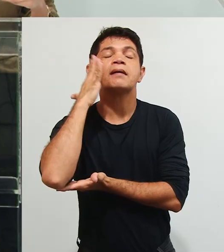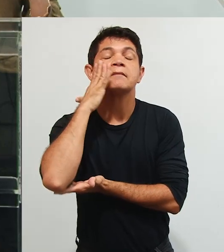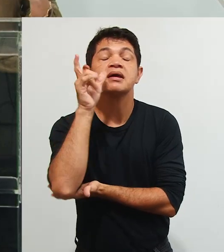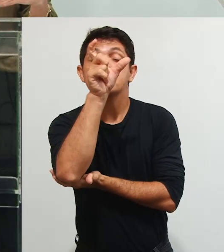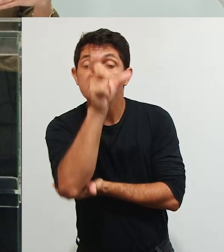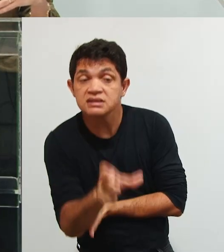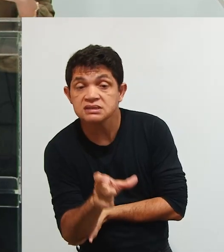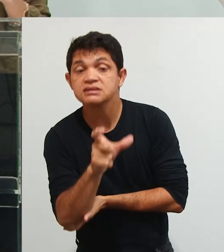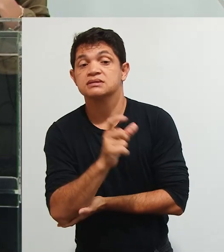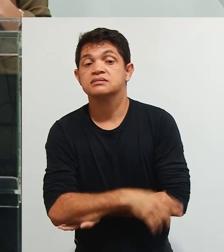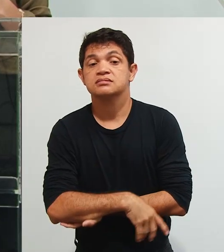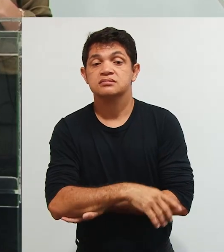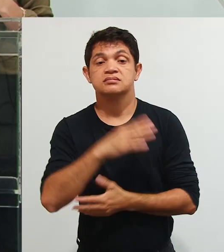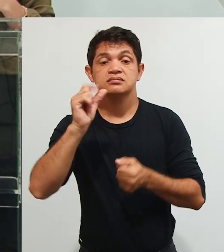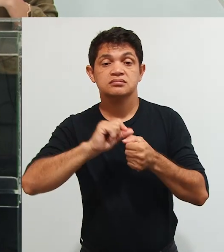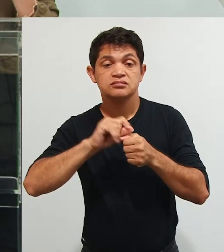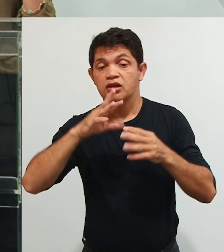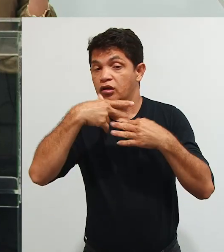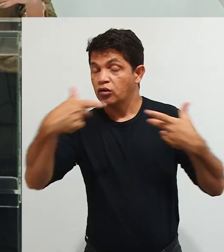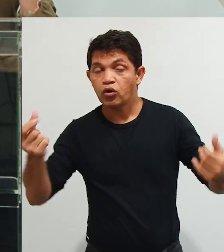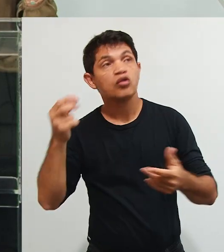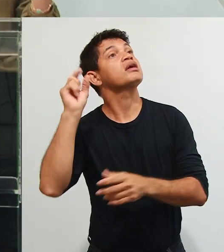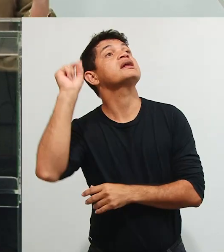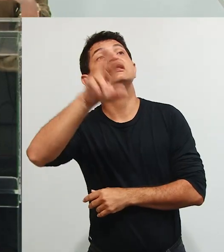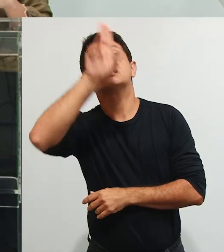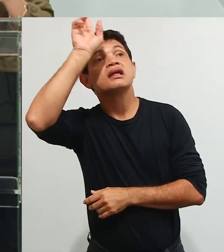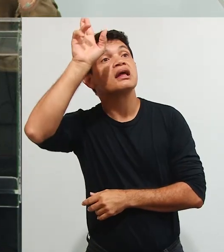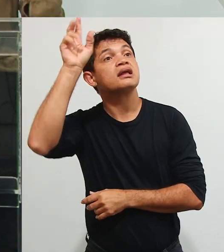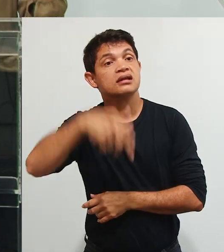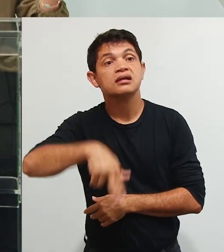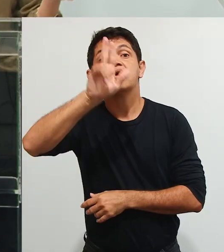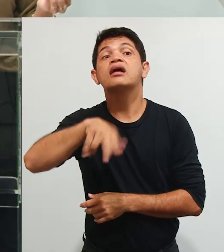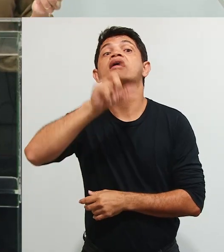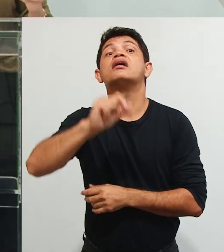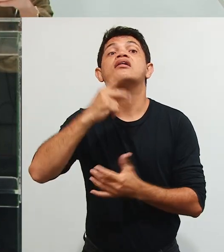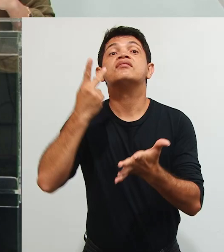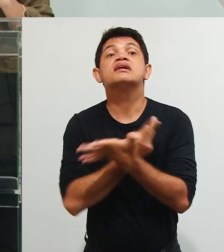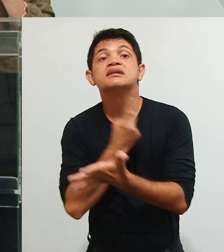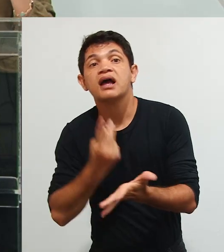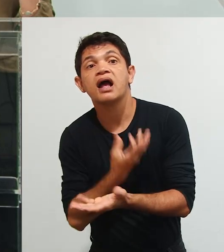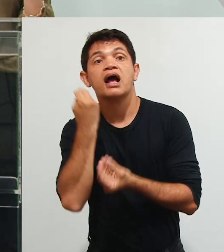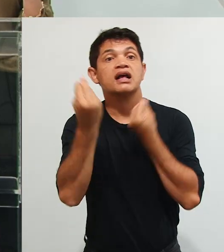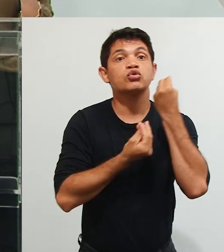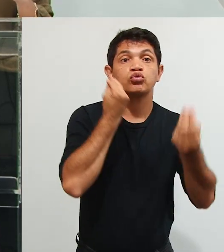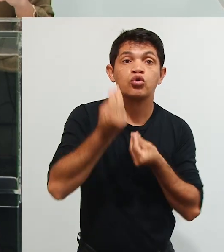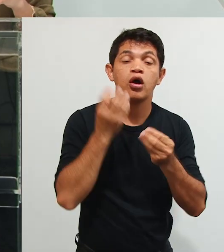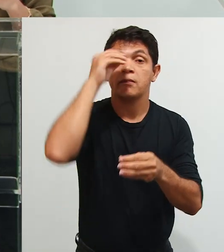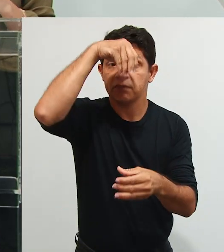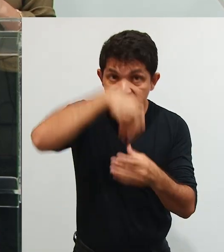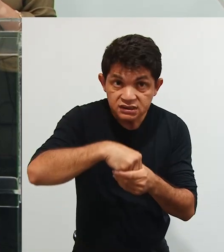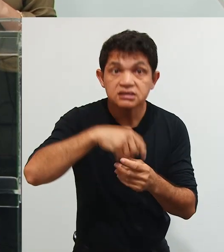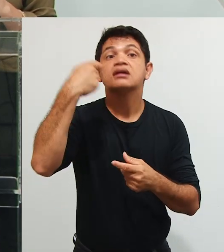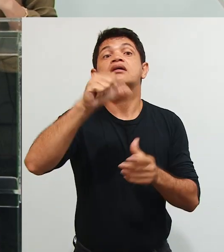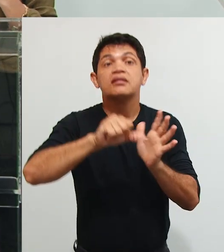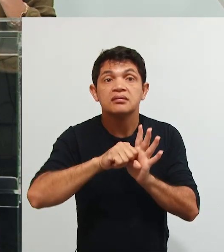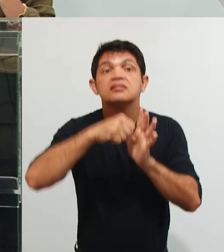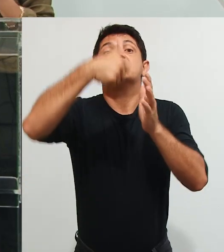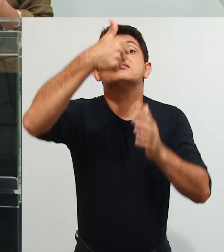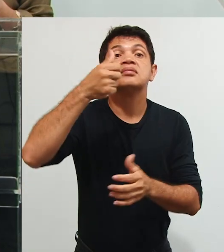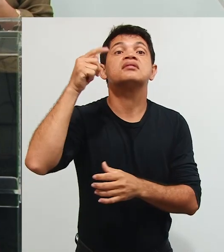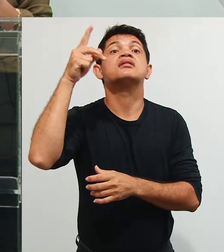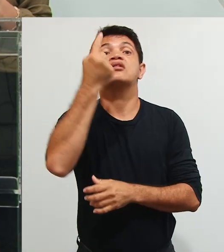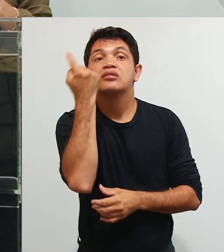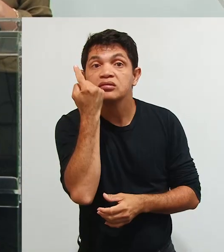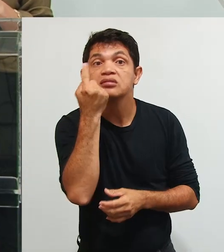importante saber quem fez algo de errado, que precisa ser responsabilizado, enfim, mas a